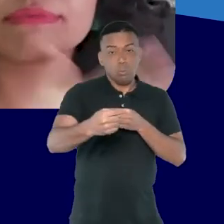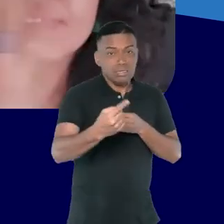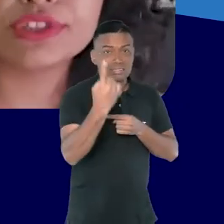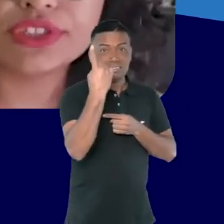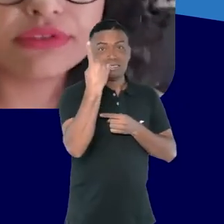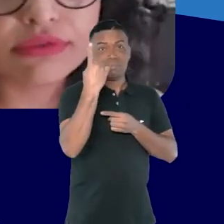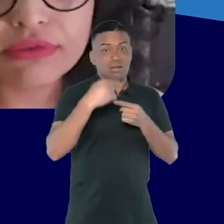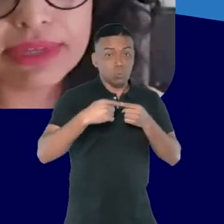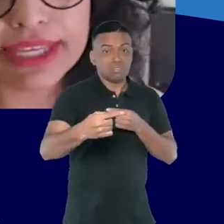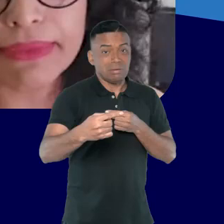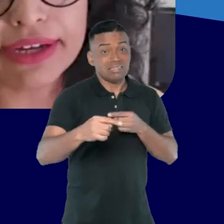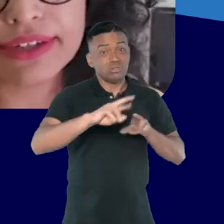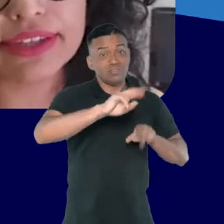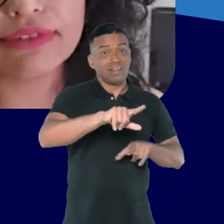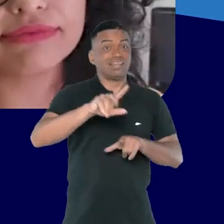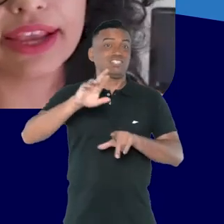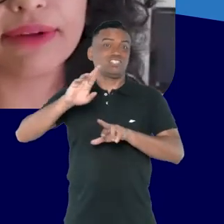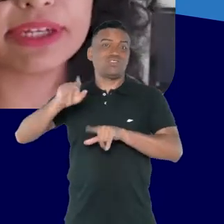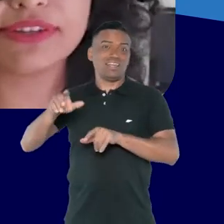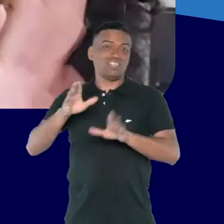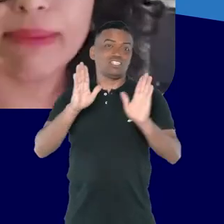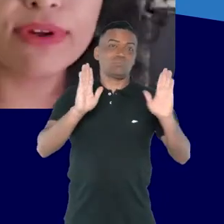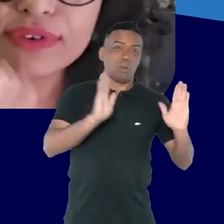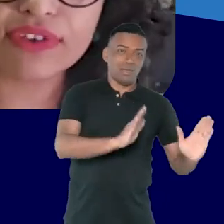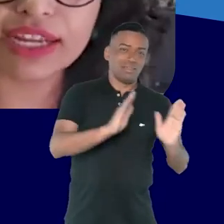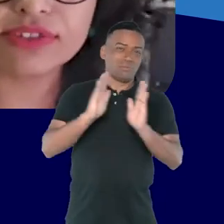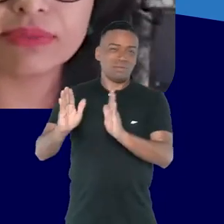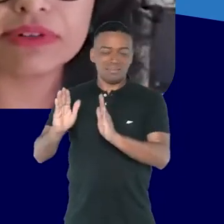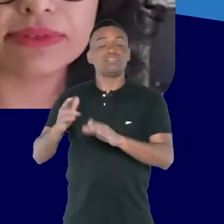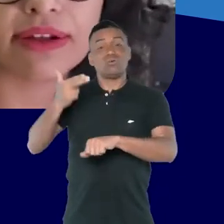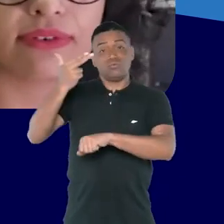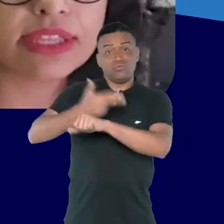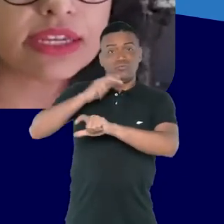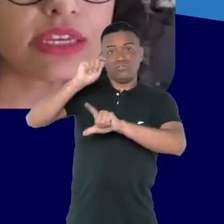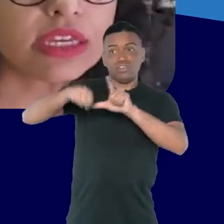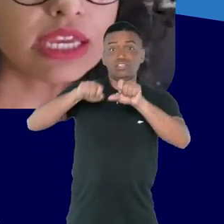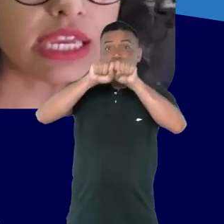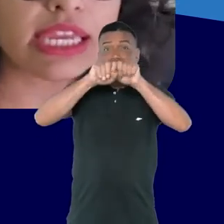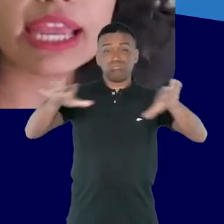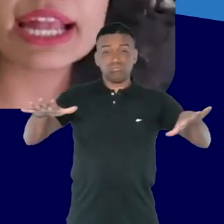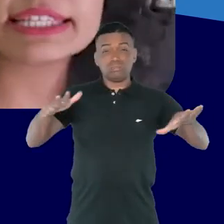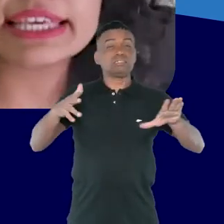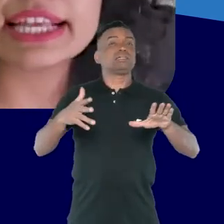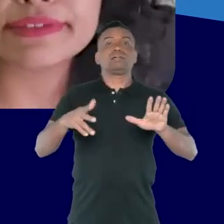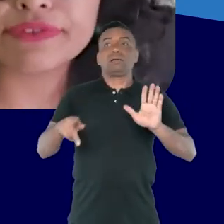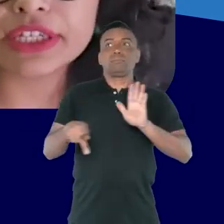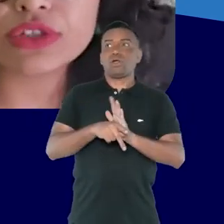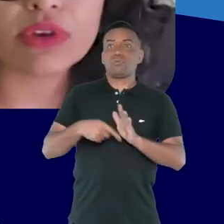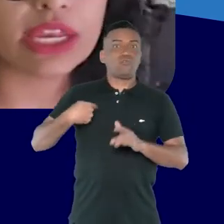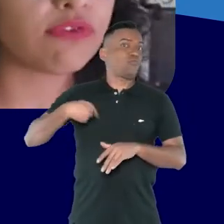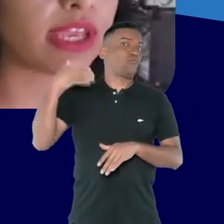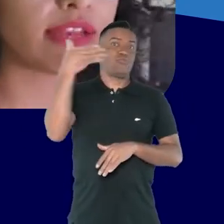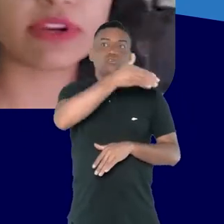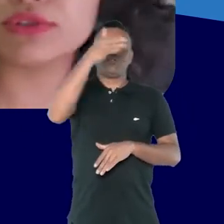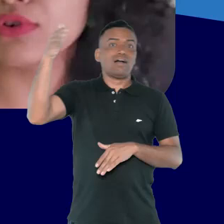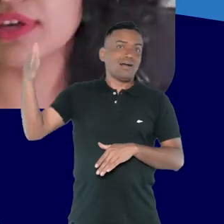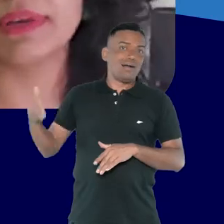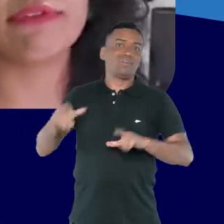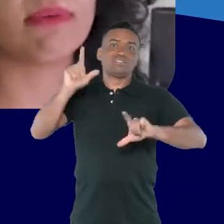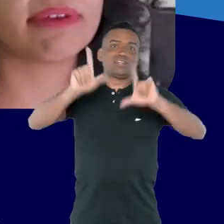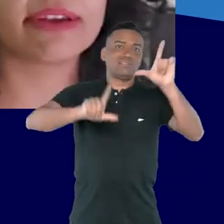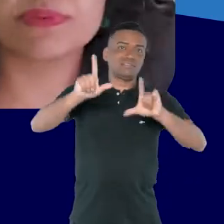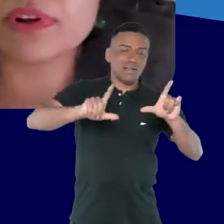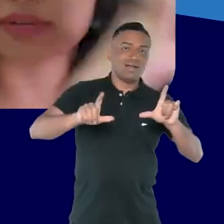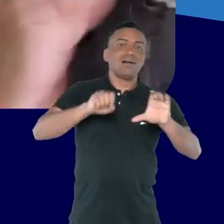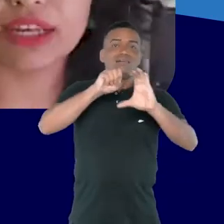versão foi coisa de 1 semana, então realmente é muito diferente uma coisa da outra. E esse vídeo, ele viralizou,